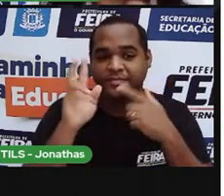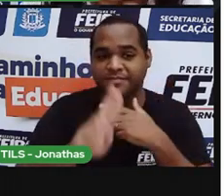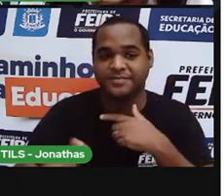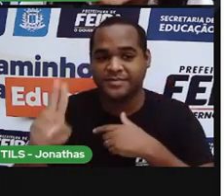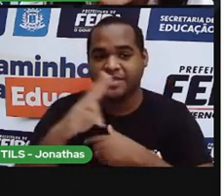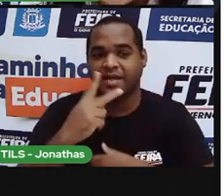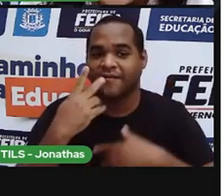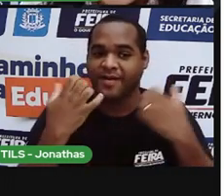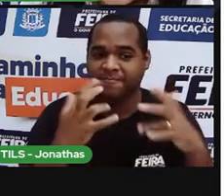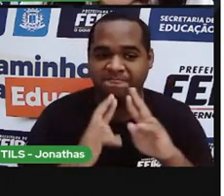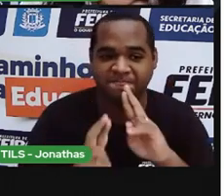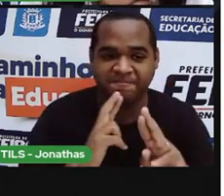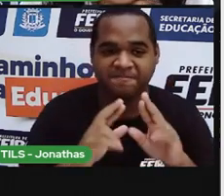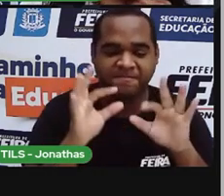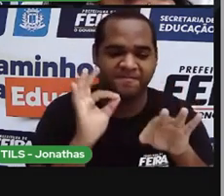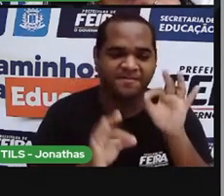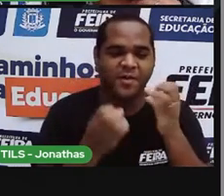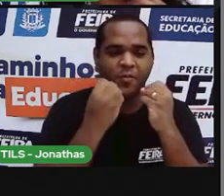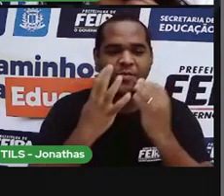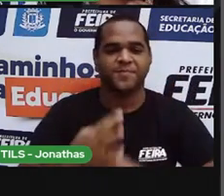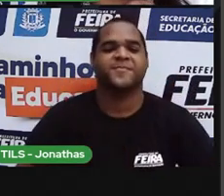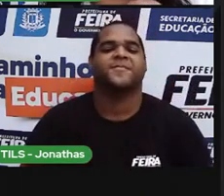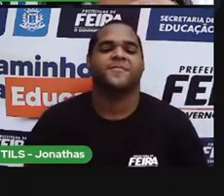utilizar nessa atividade de agora.